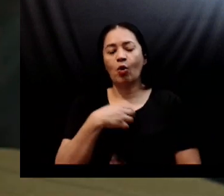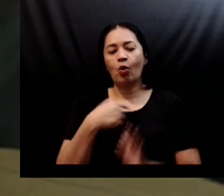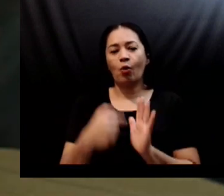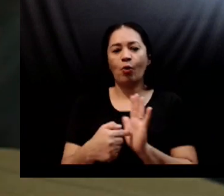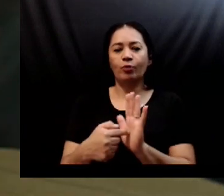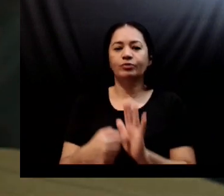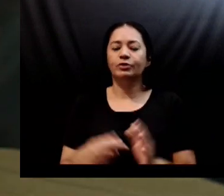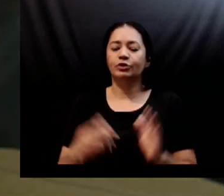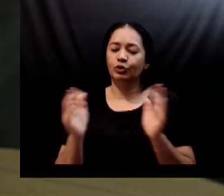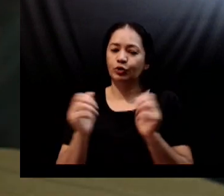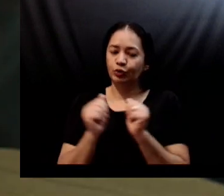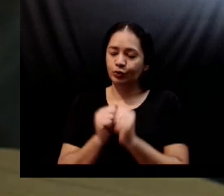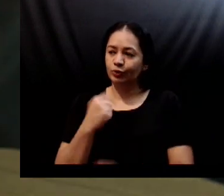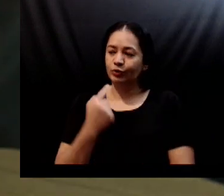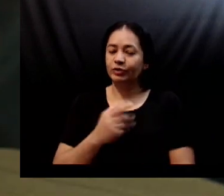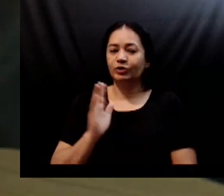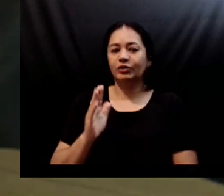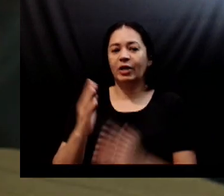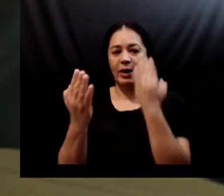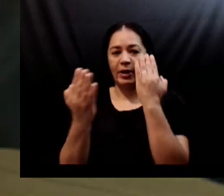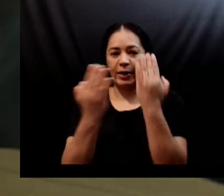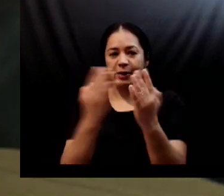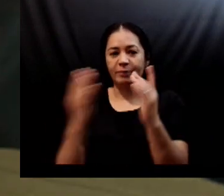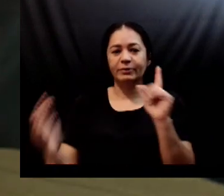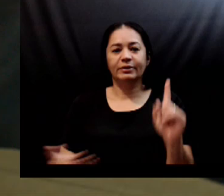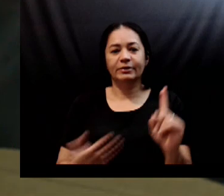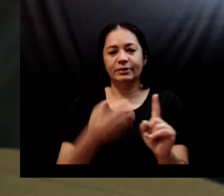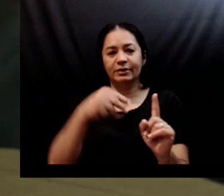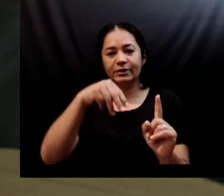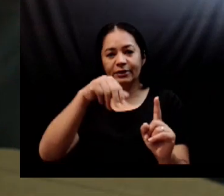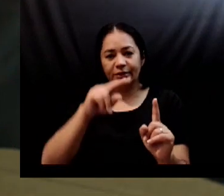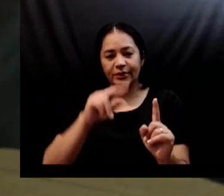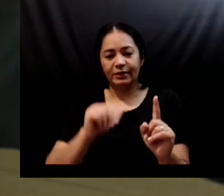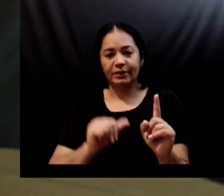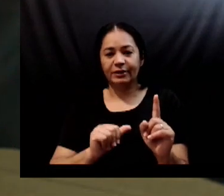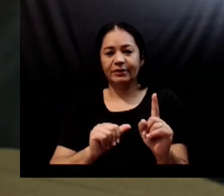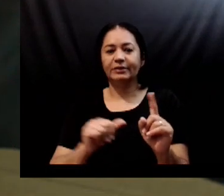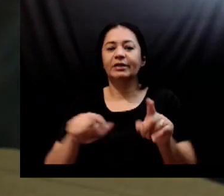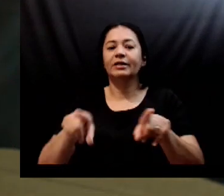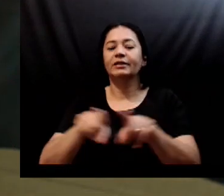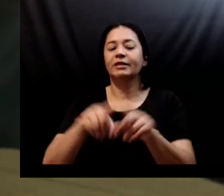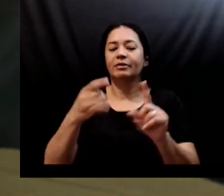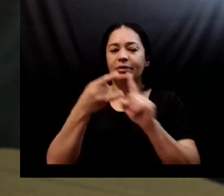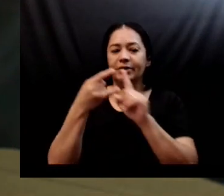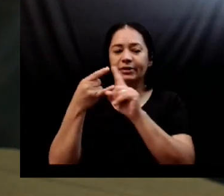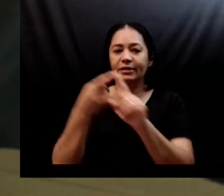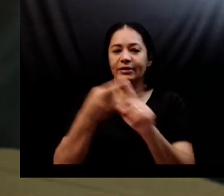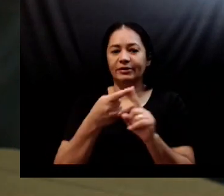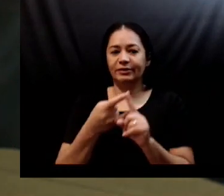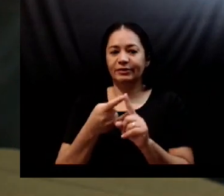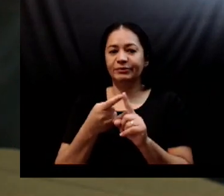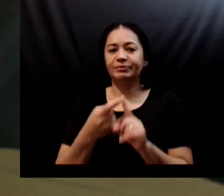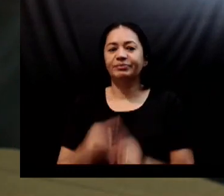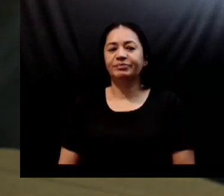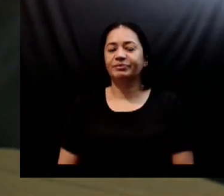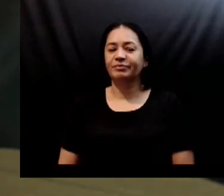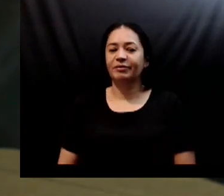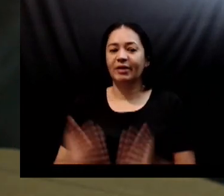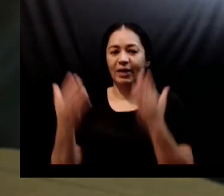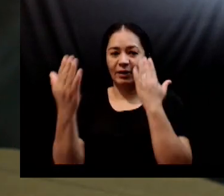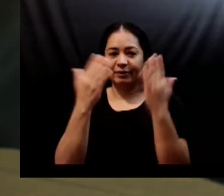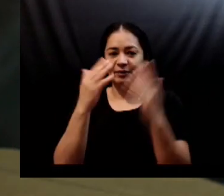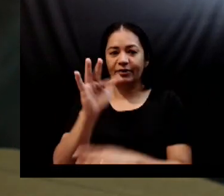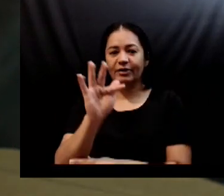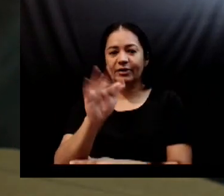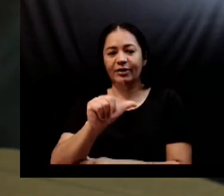psicóloga comportamental Ana Júlia, aqui no estúdio ao vivo, e por videoconferência, né, pelo Zoom, a psicóloga Flávia Costa. E daqui